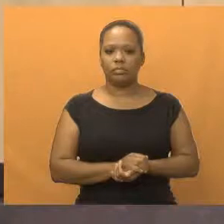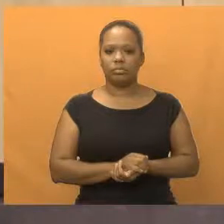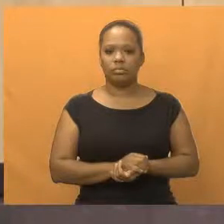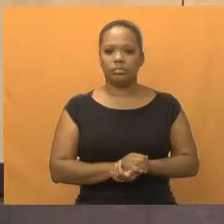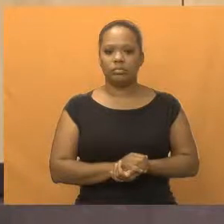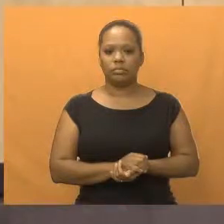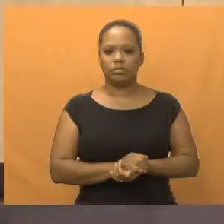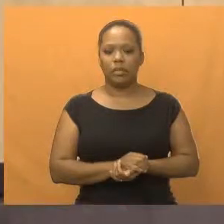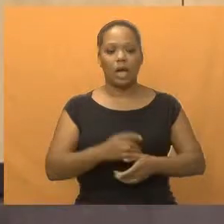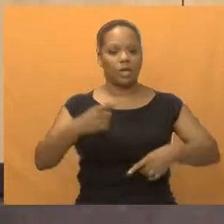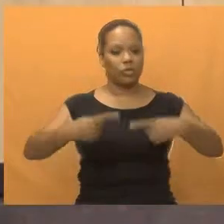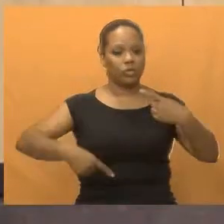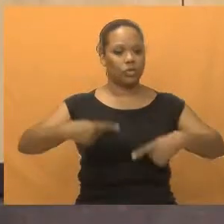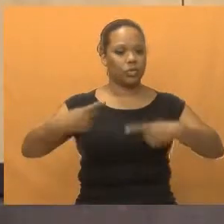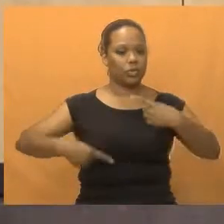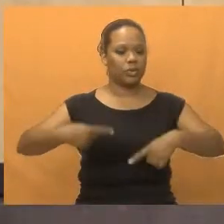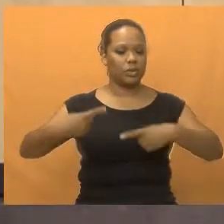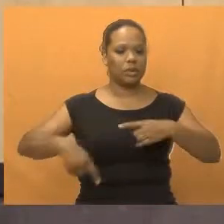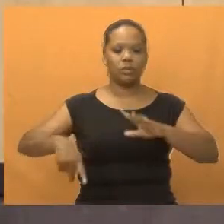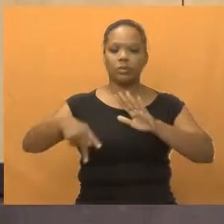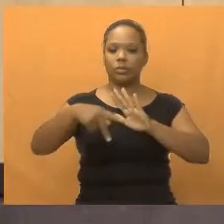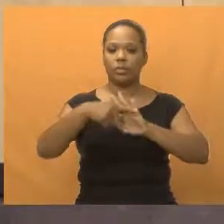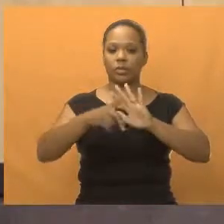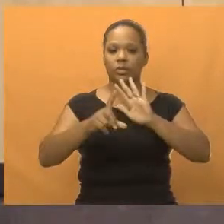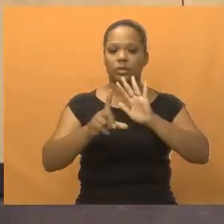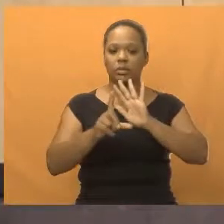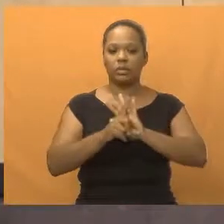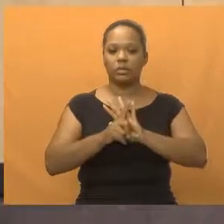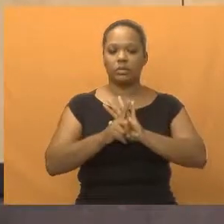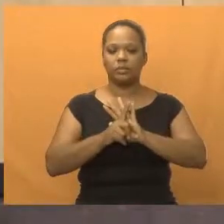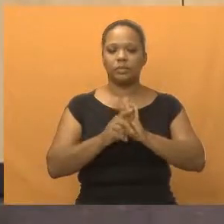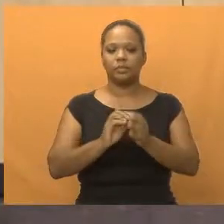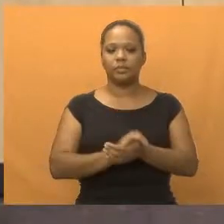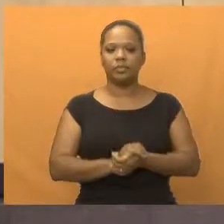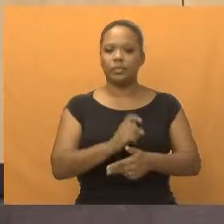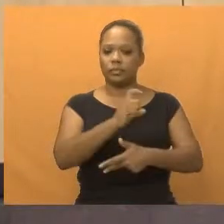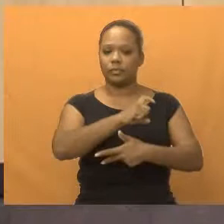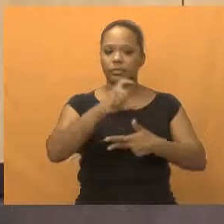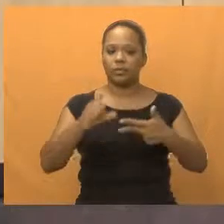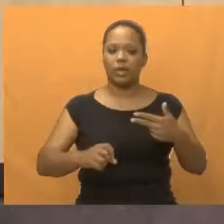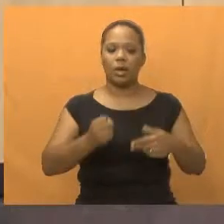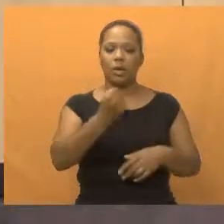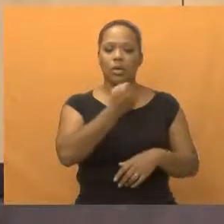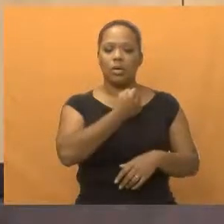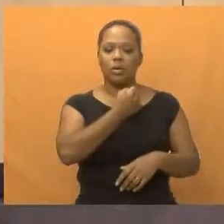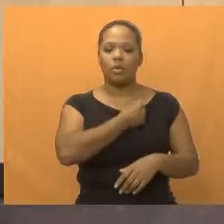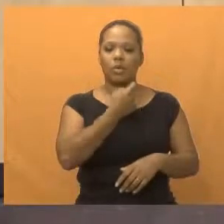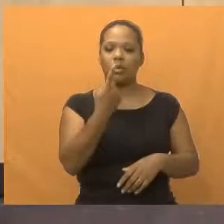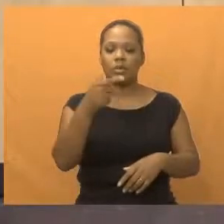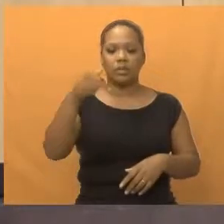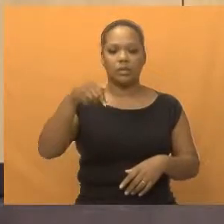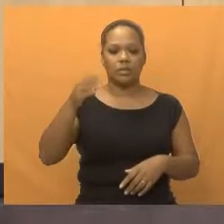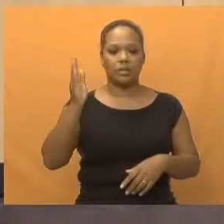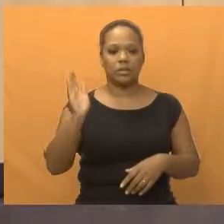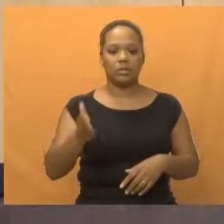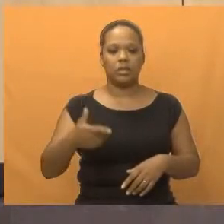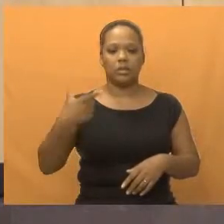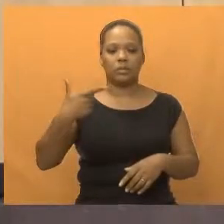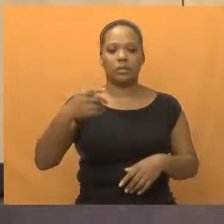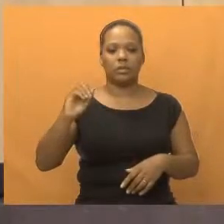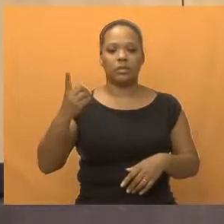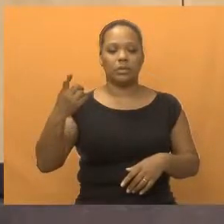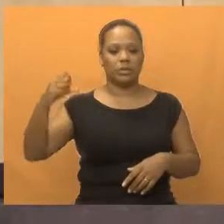em discussão única o projeto de lei do executivo número 17 ba